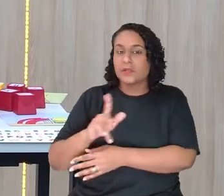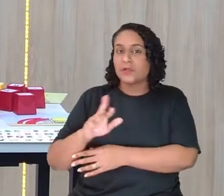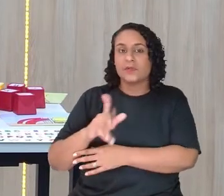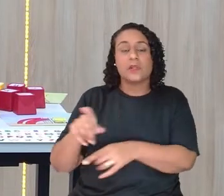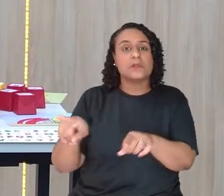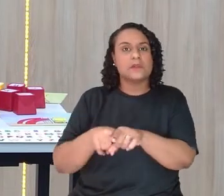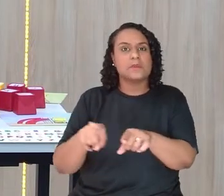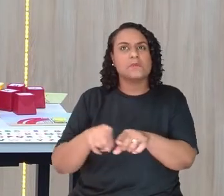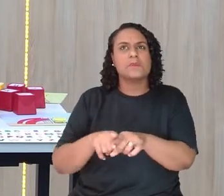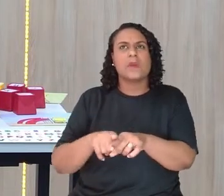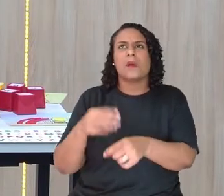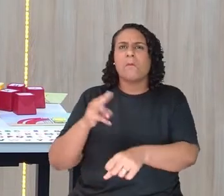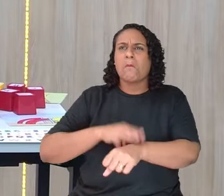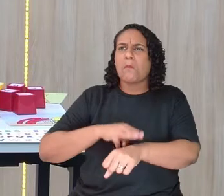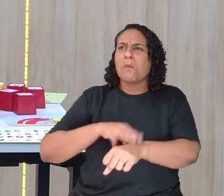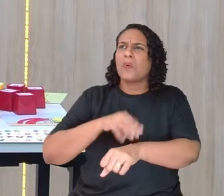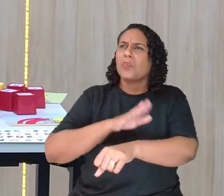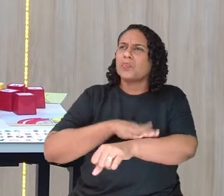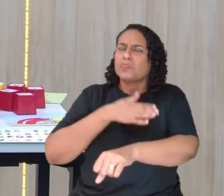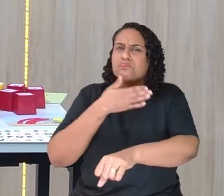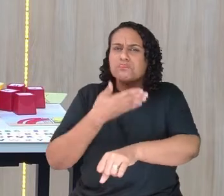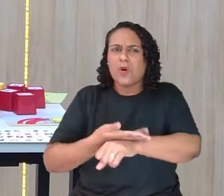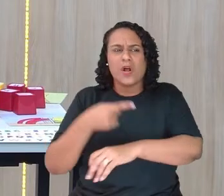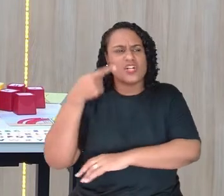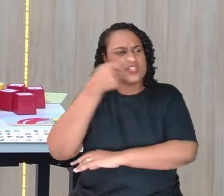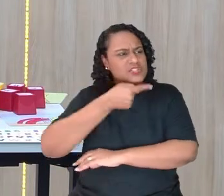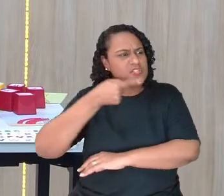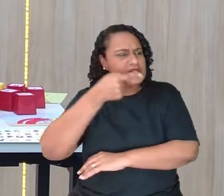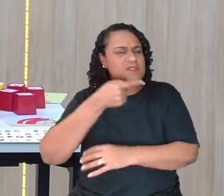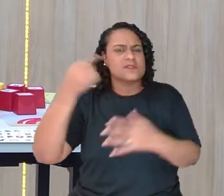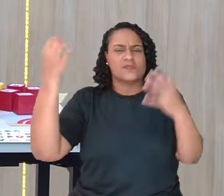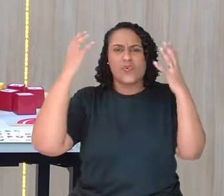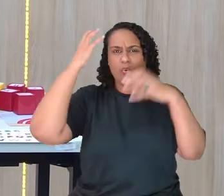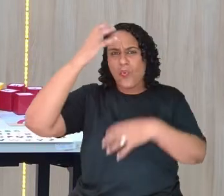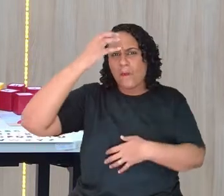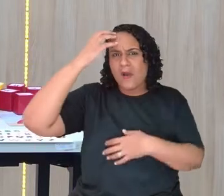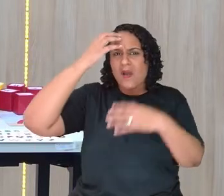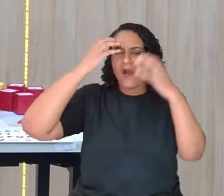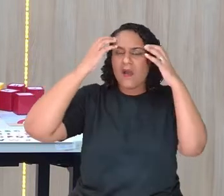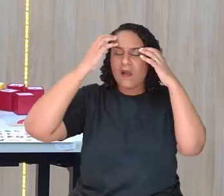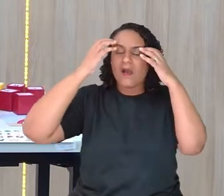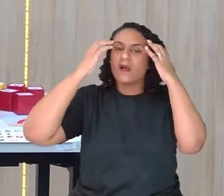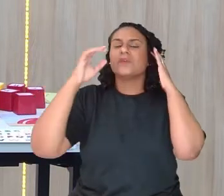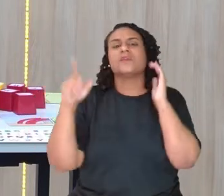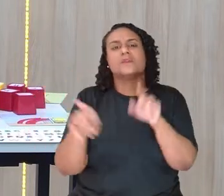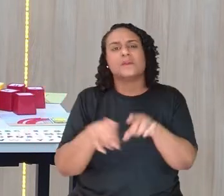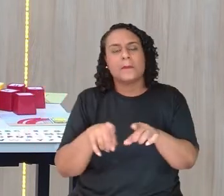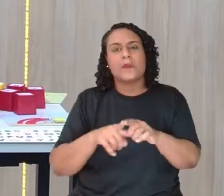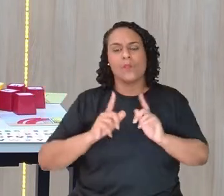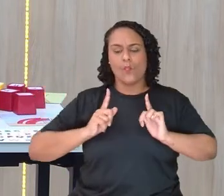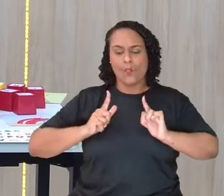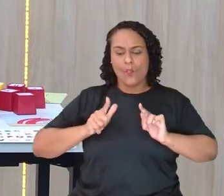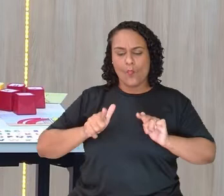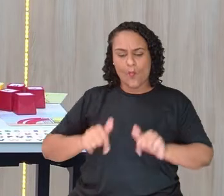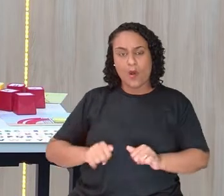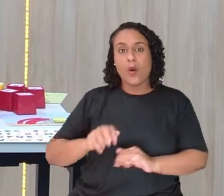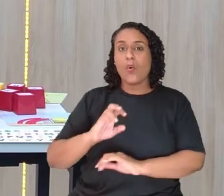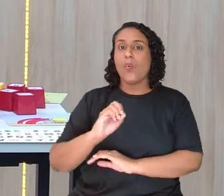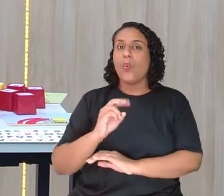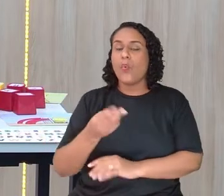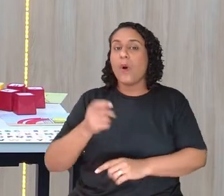um banho, todo momento para escovar um dente, os dentes, para se fazer sua higiene, ou mesmo